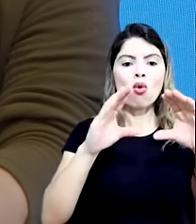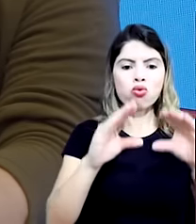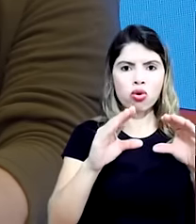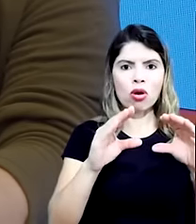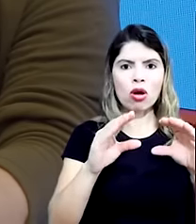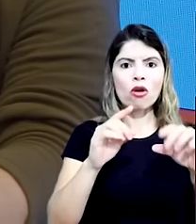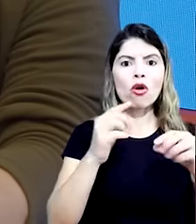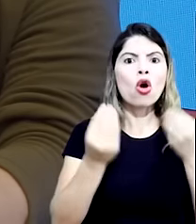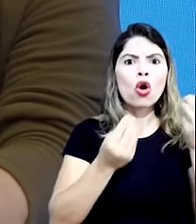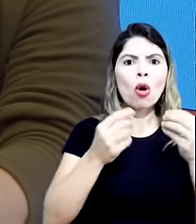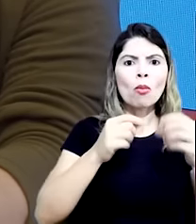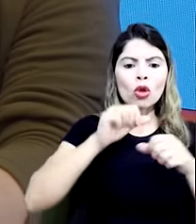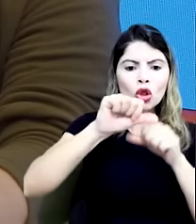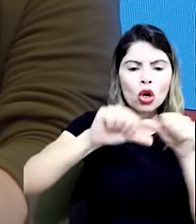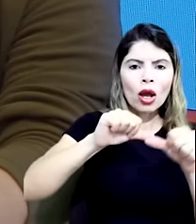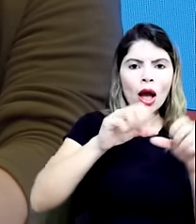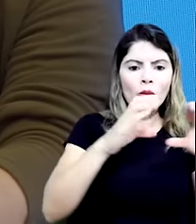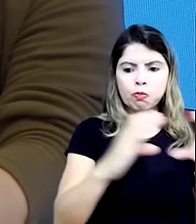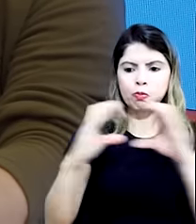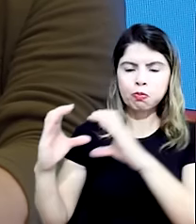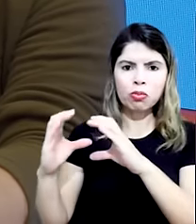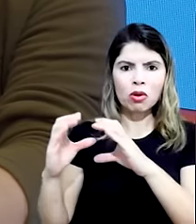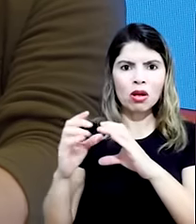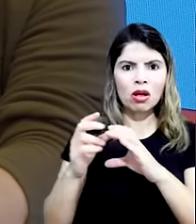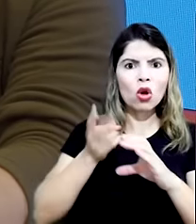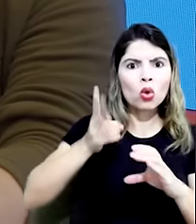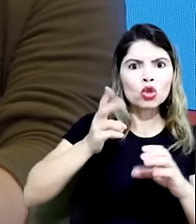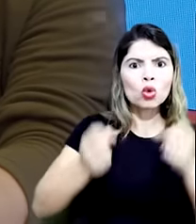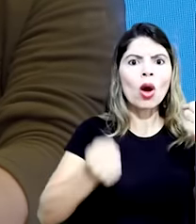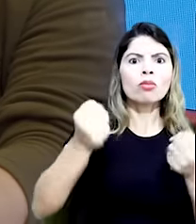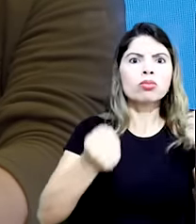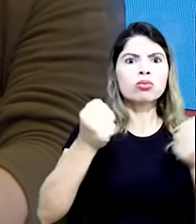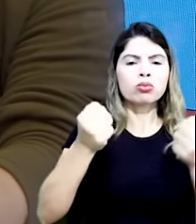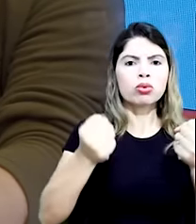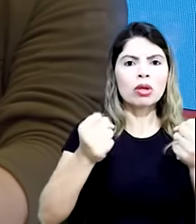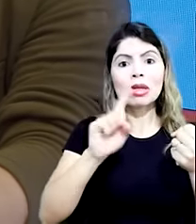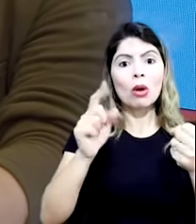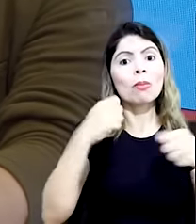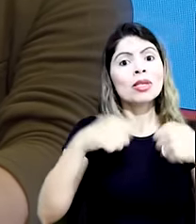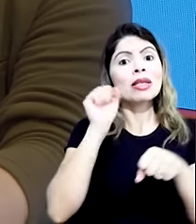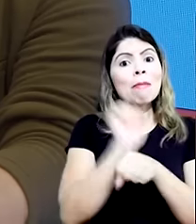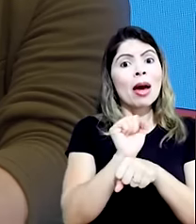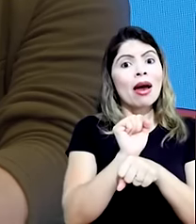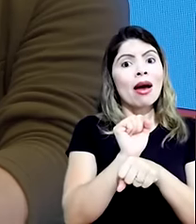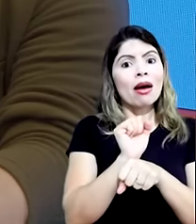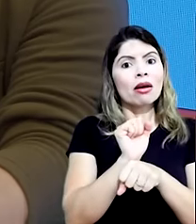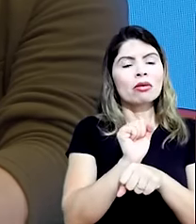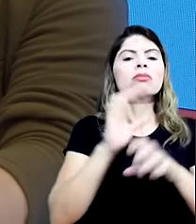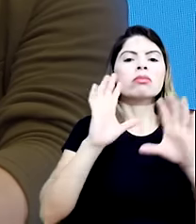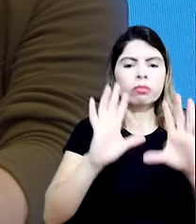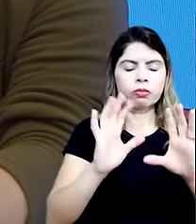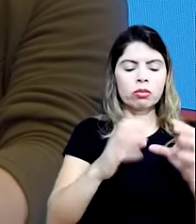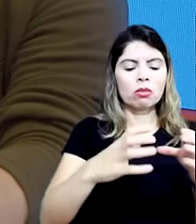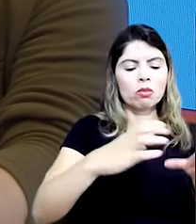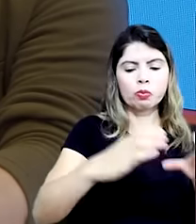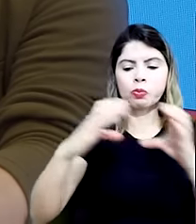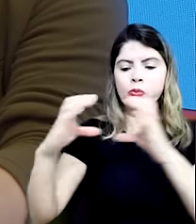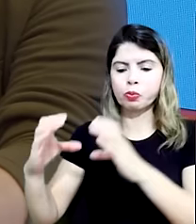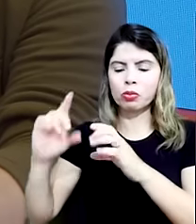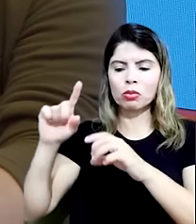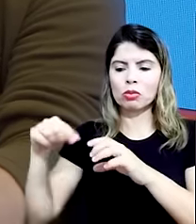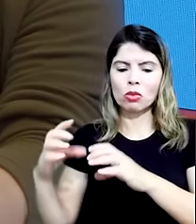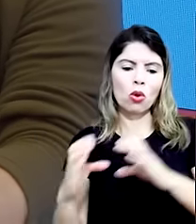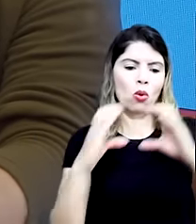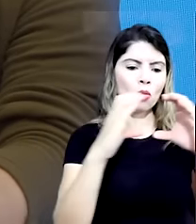fazendo e vai melhorando mas não vai esperar ficar perfeito e se comparar sempre com você mesmo porque não dá